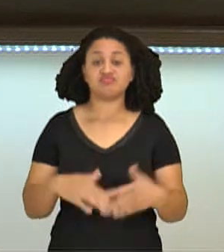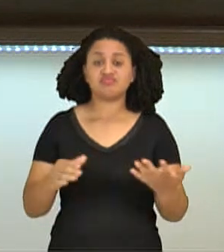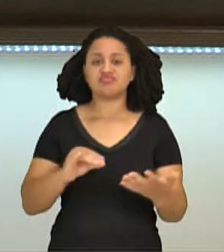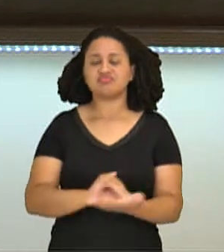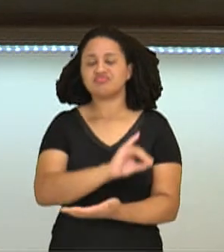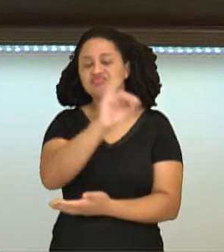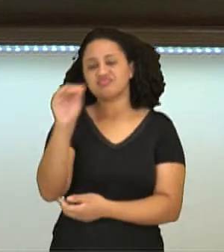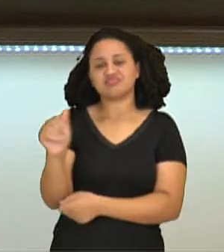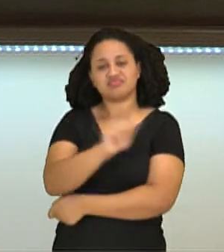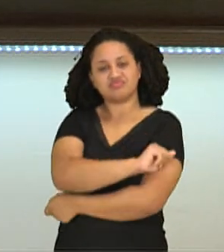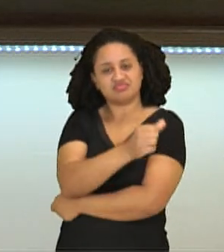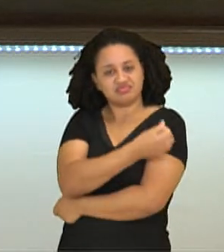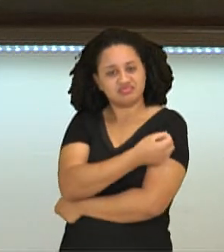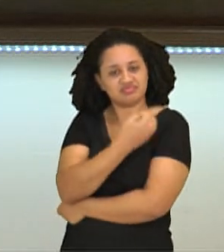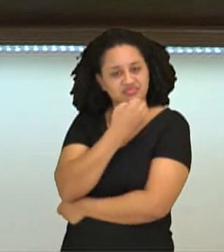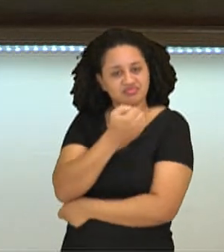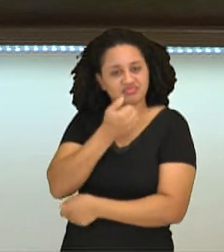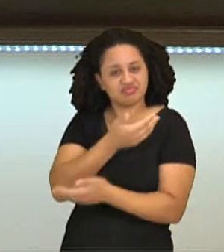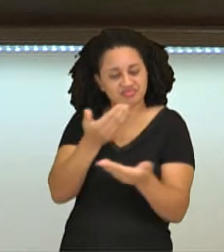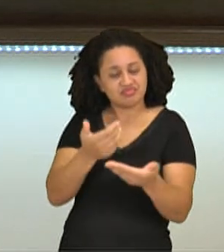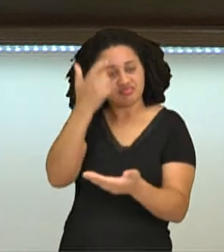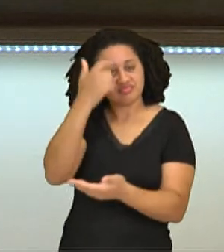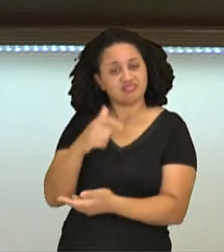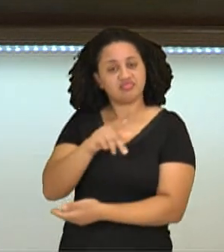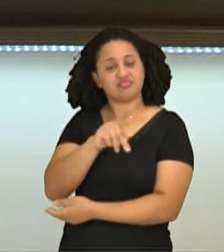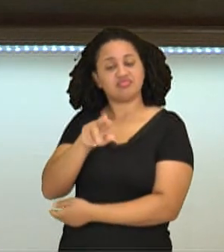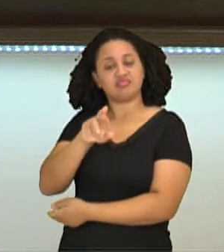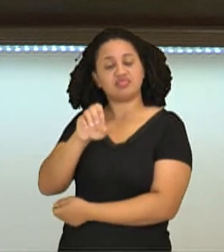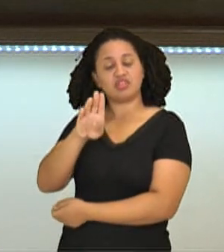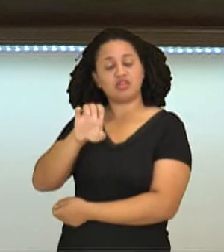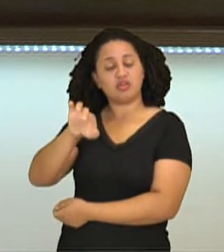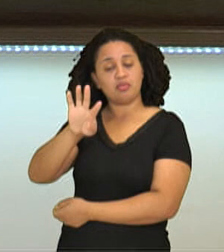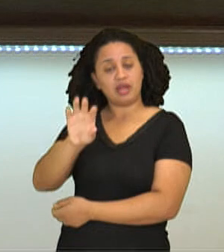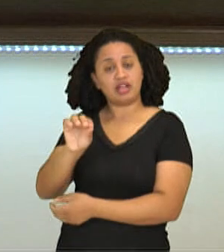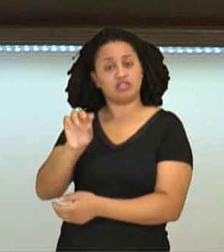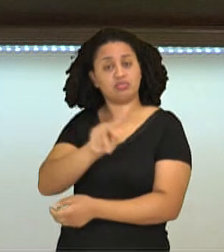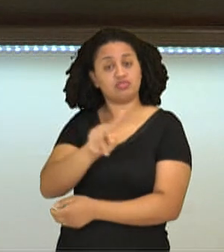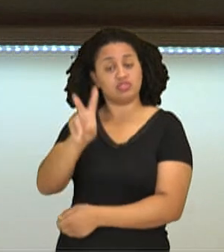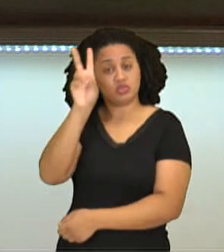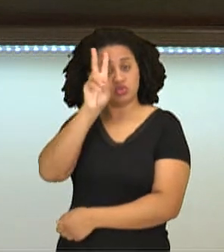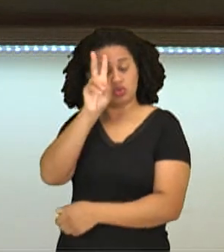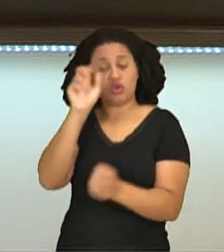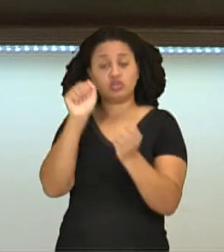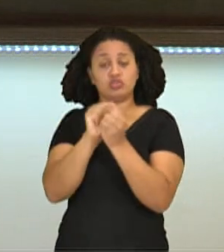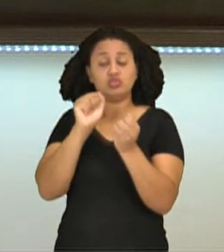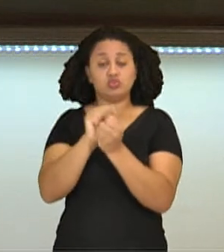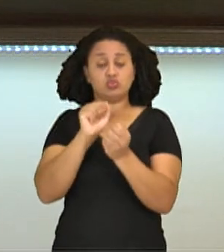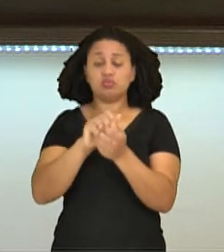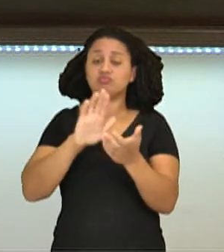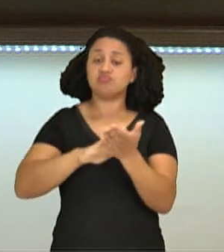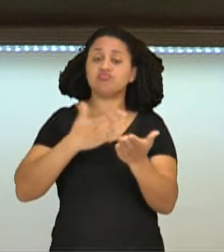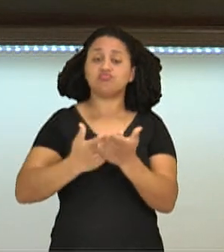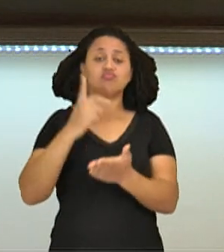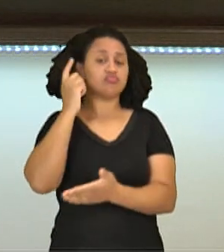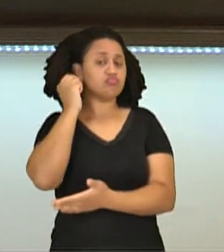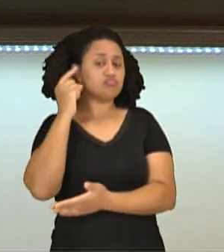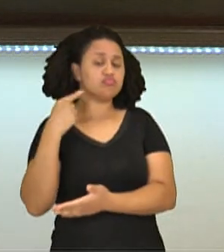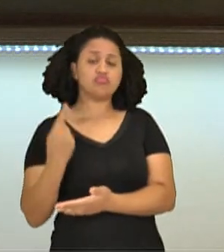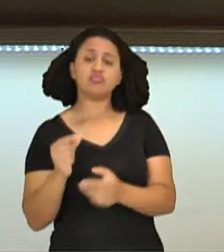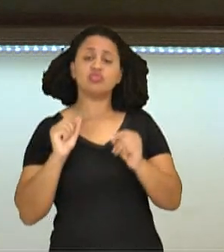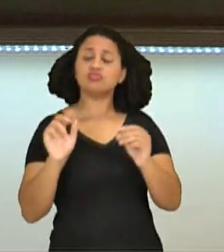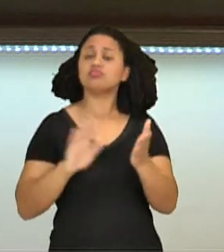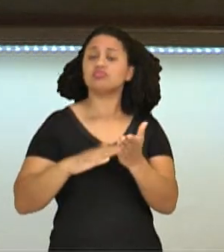Fala, galerinha do sexto ano, tudo bem? Sou o professor Roberto Falcione, professor de História, junto conosco, professora Jéssica, fazendo a interpretação de